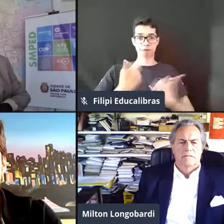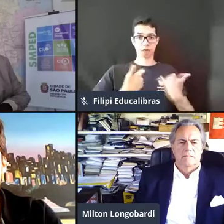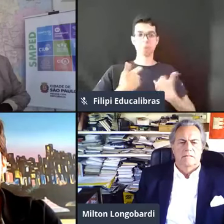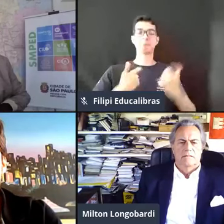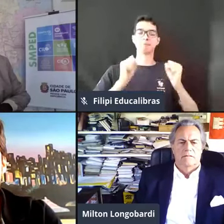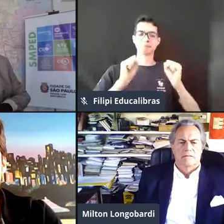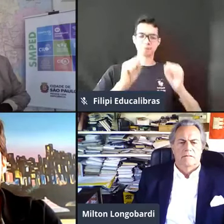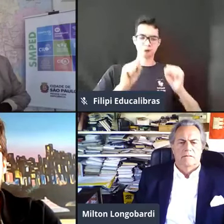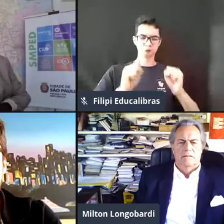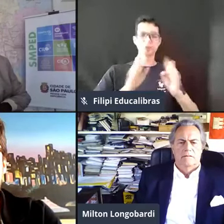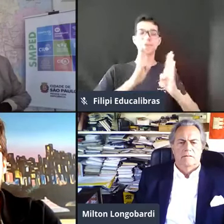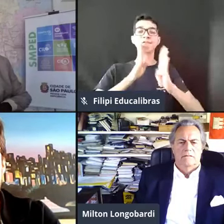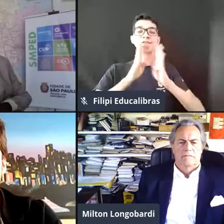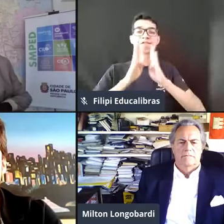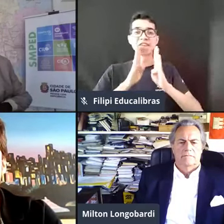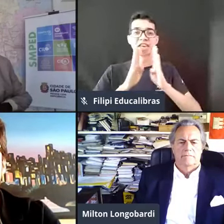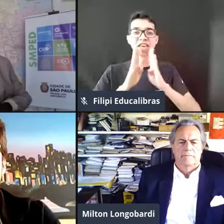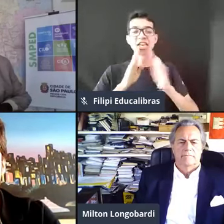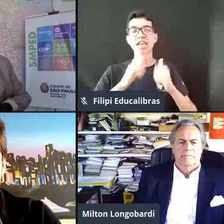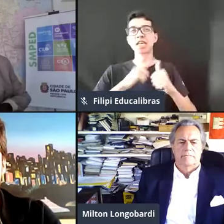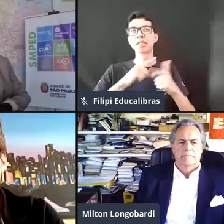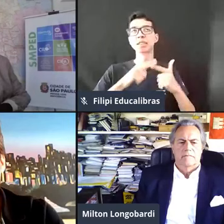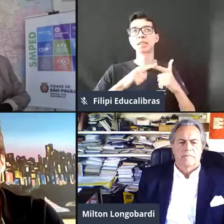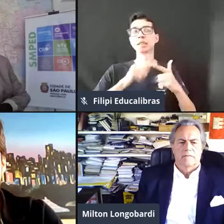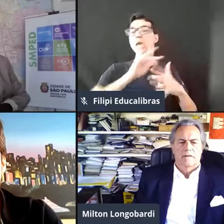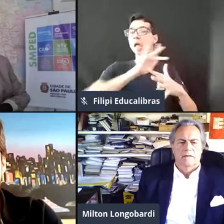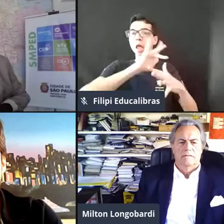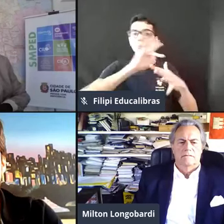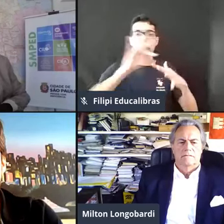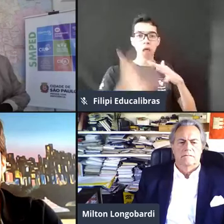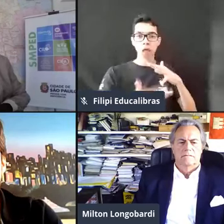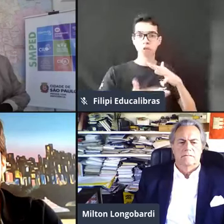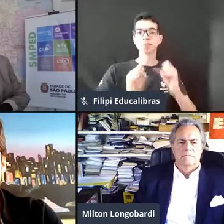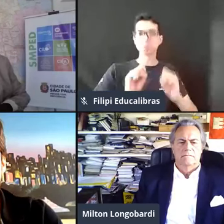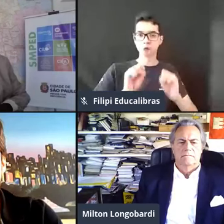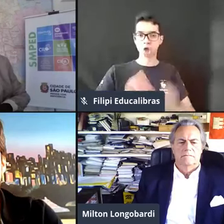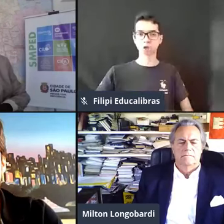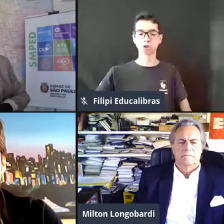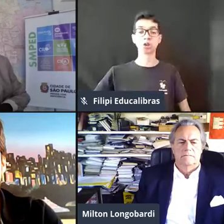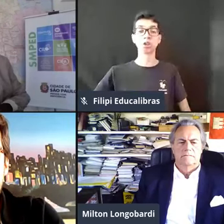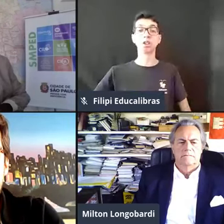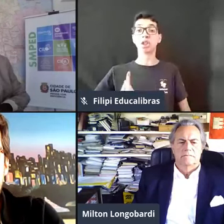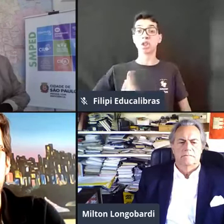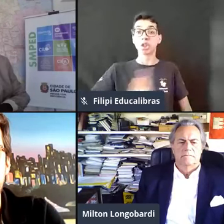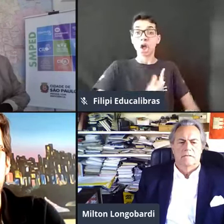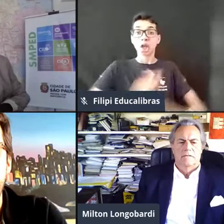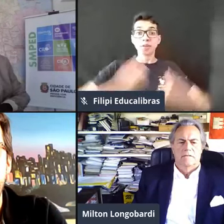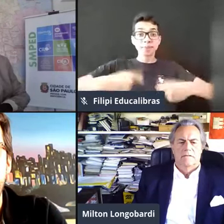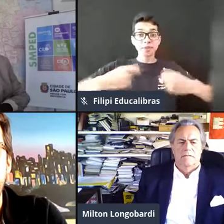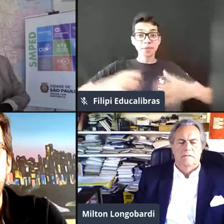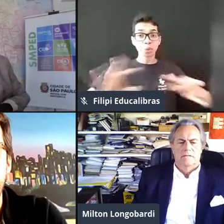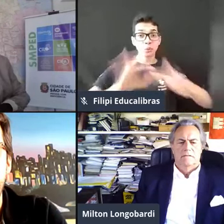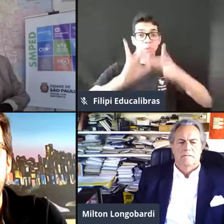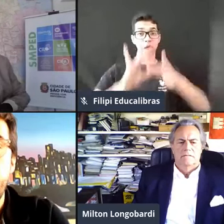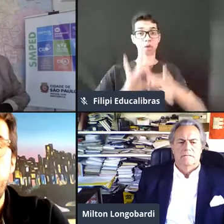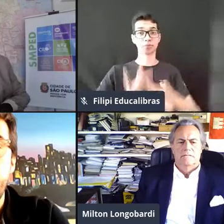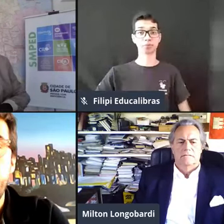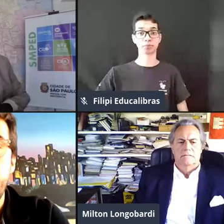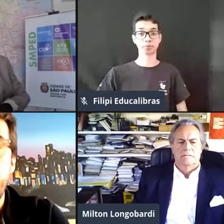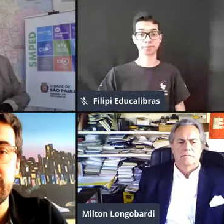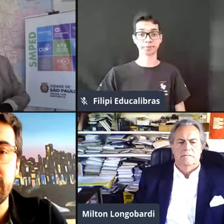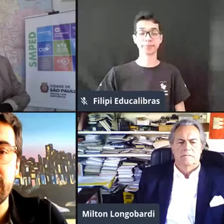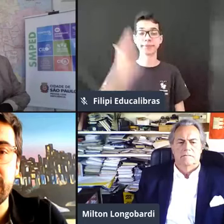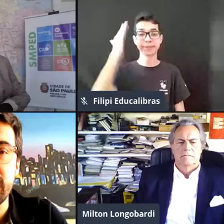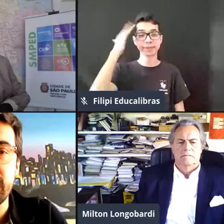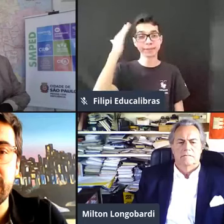social, porque a gente precisa se unir. A verdade é essa, mesmo as nossas diferenças de necessidades ou